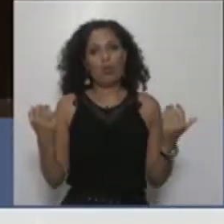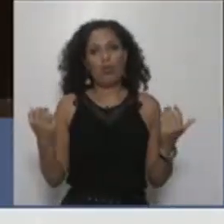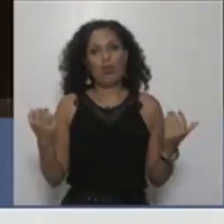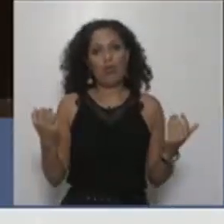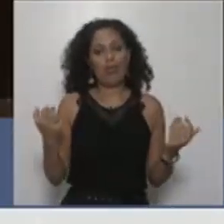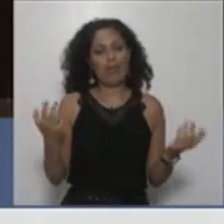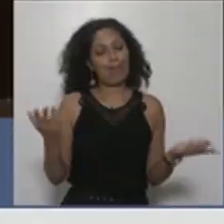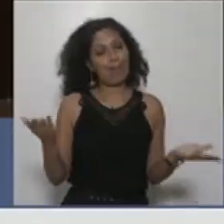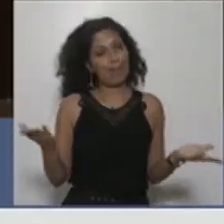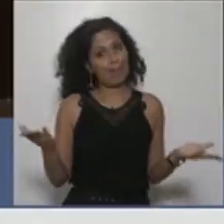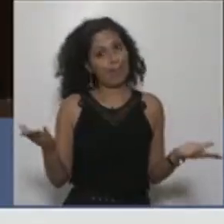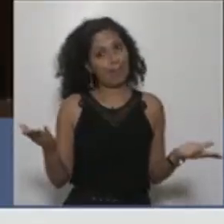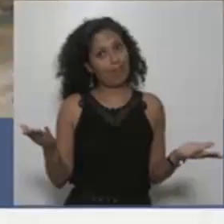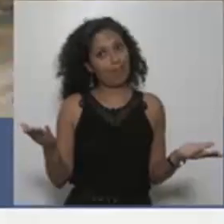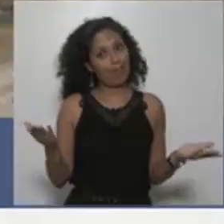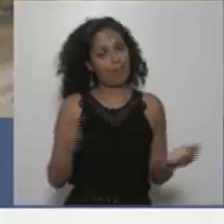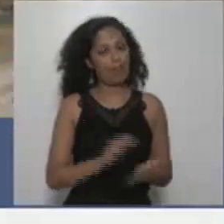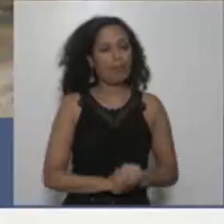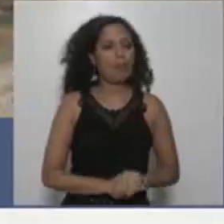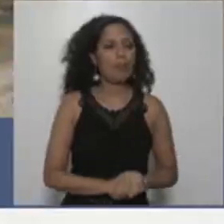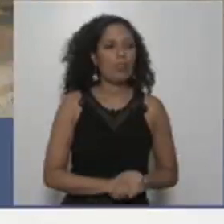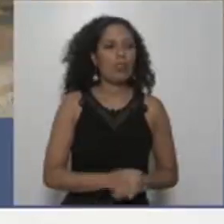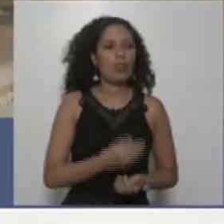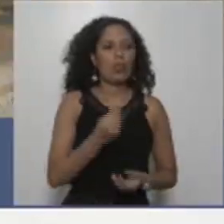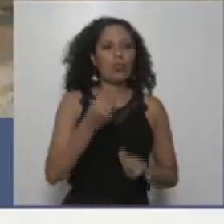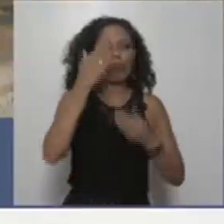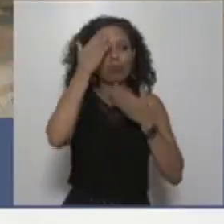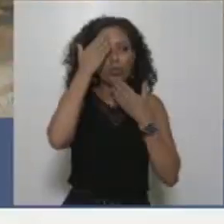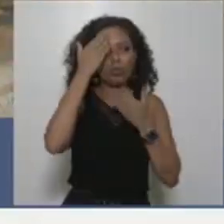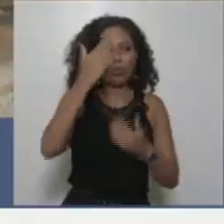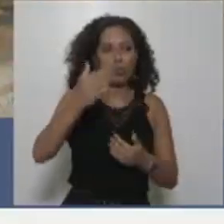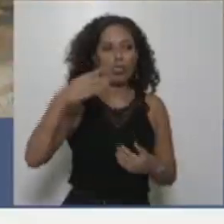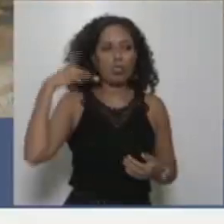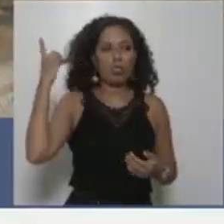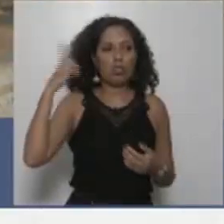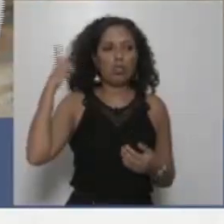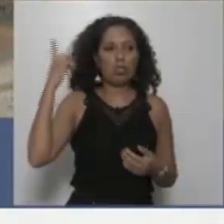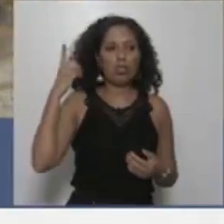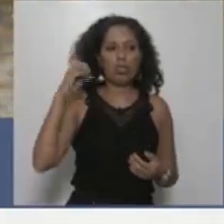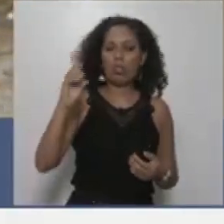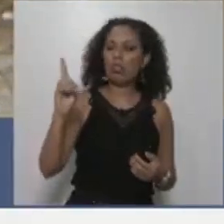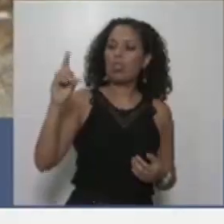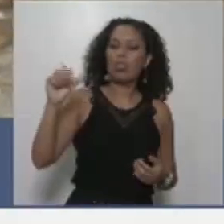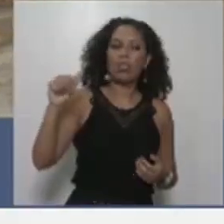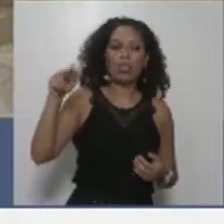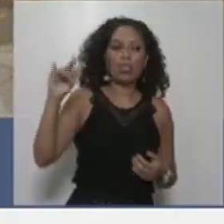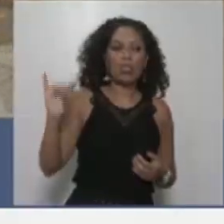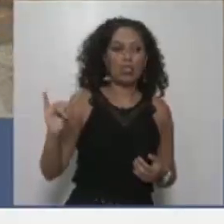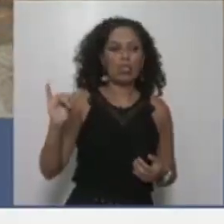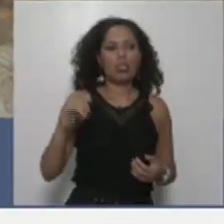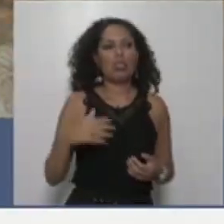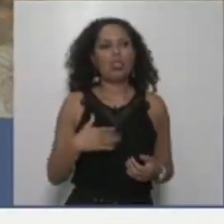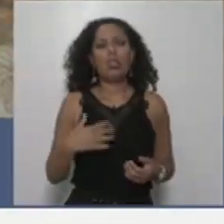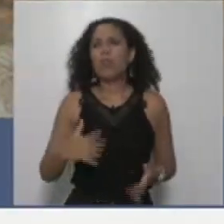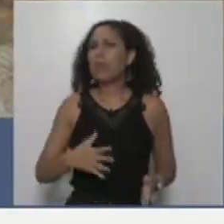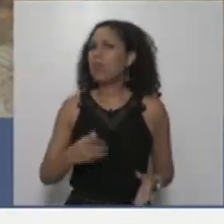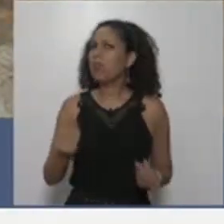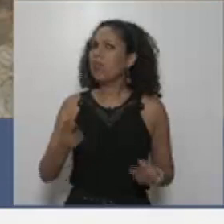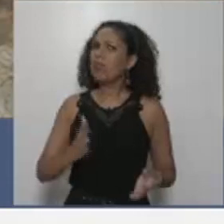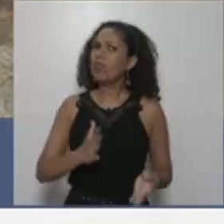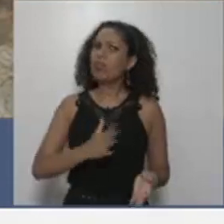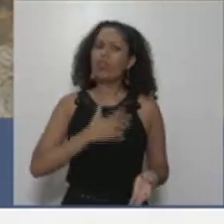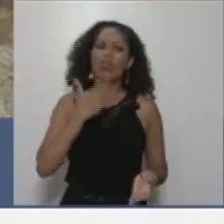FETransport. Muito obrigada, excelentíssima senhora deputada Dani Monteiro. Muito me espanta